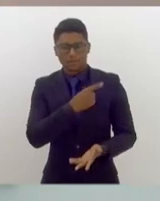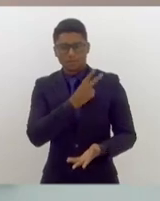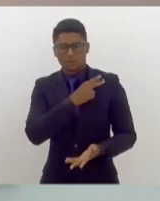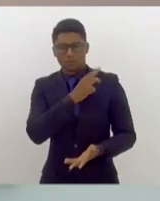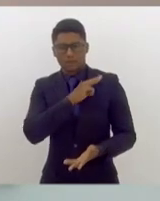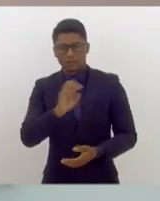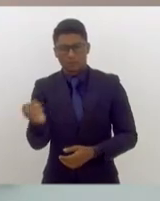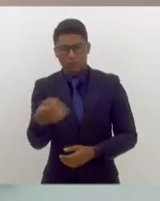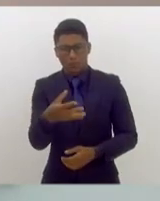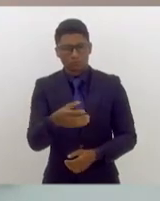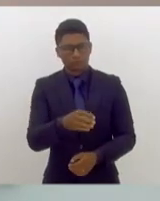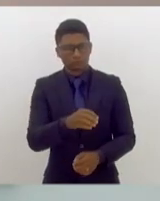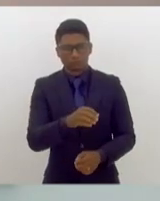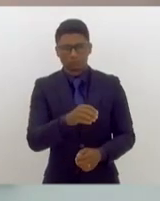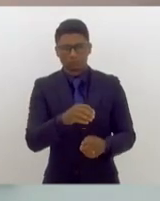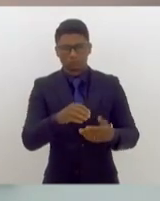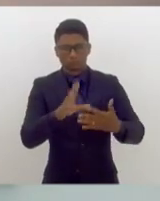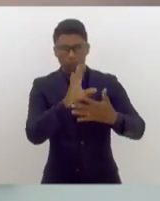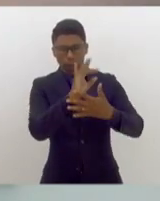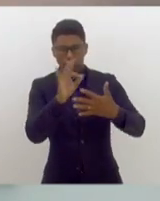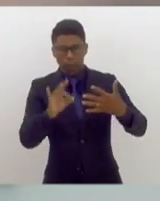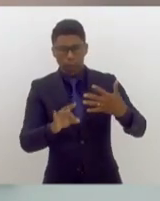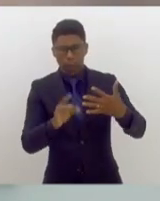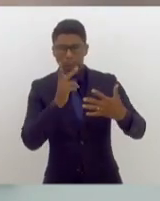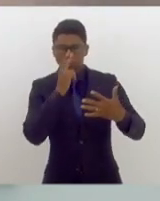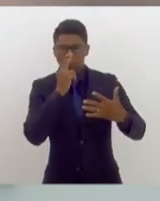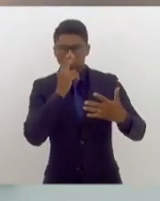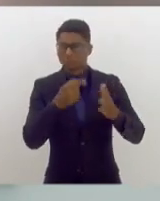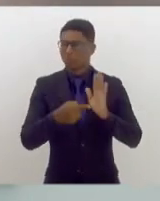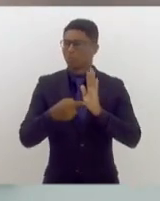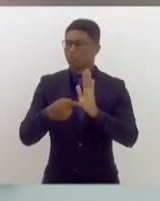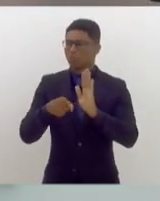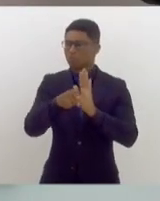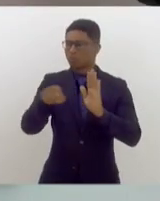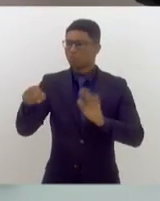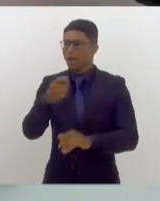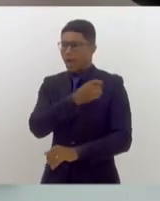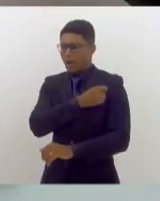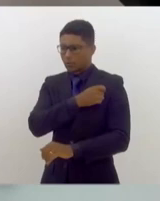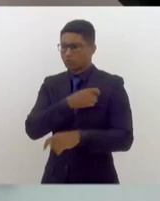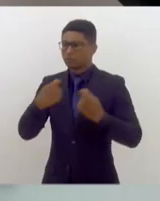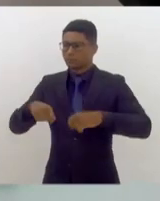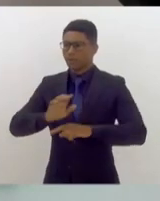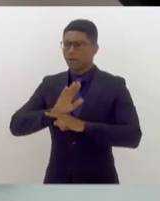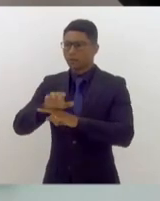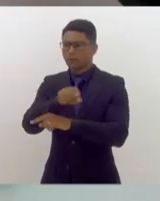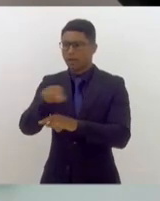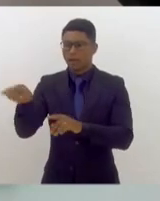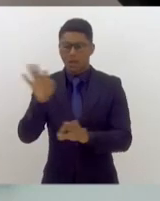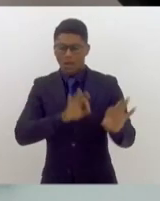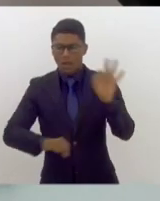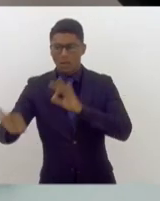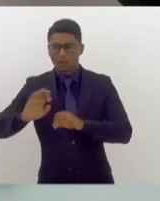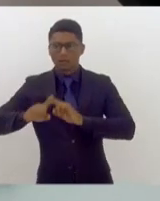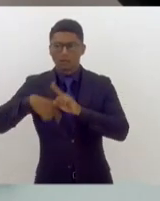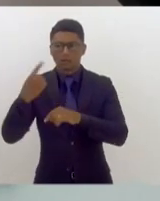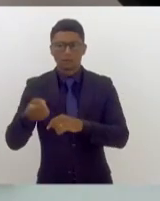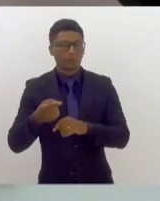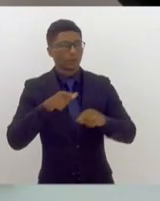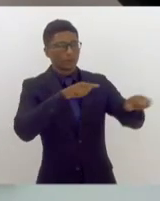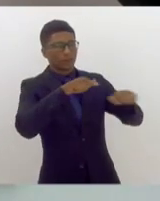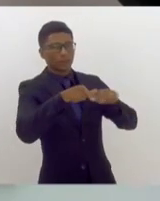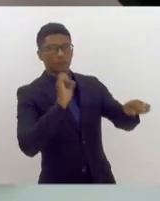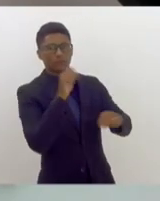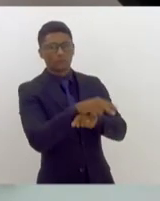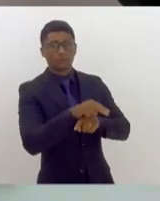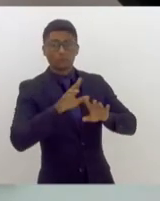uma preocupação de preparar o aluno para o mundo do trabalho, mas acho que a gente vai ter que ter uma atenção muito